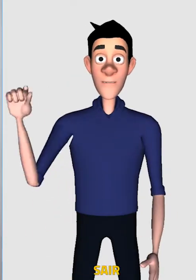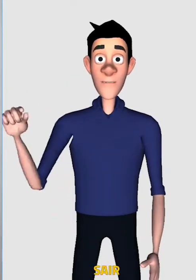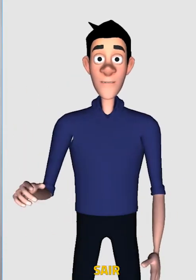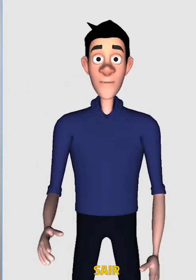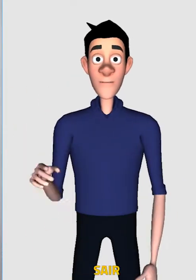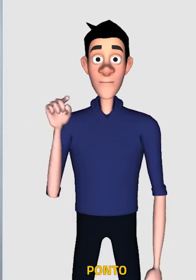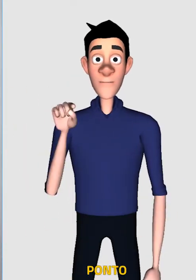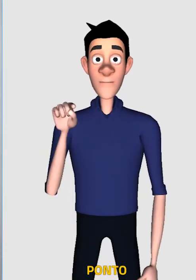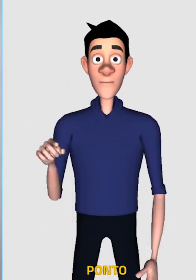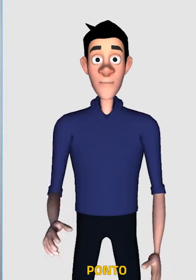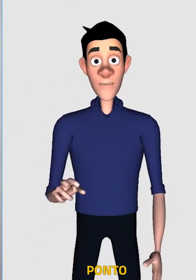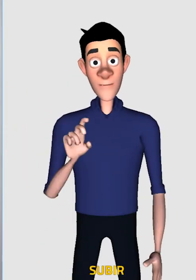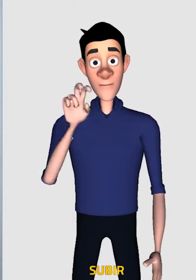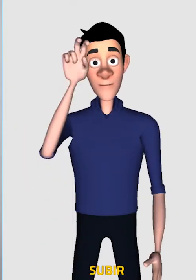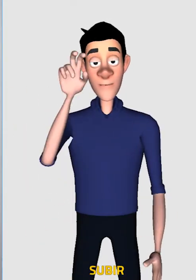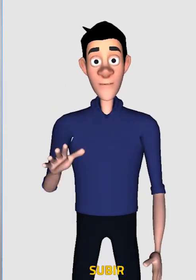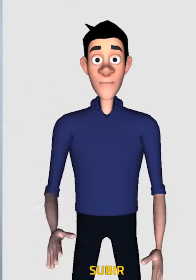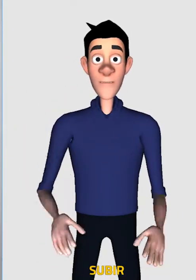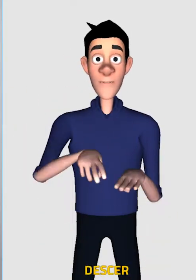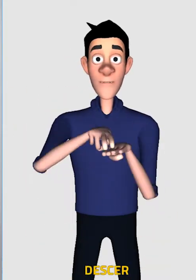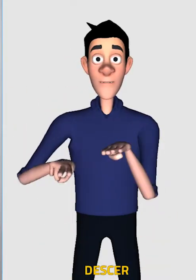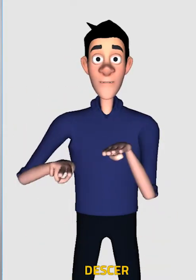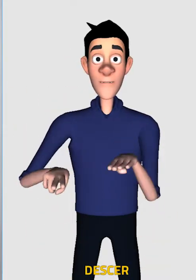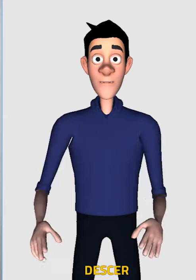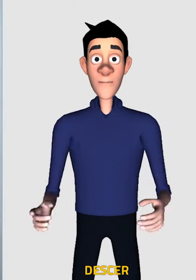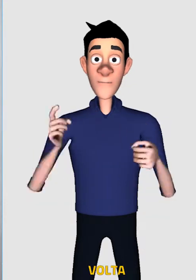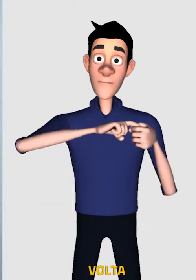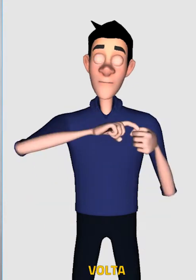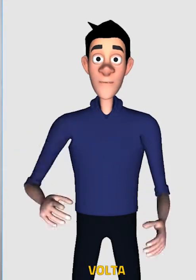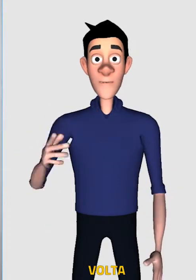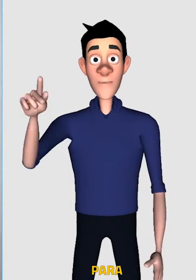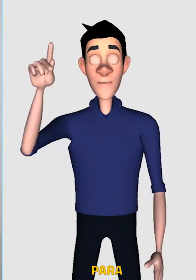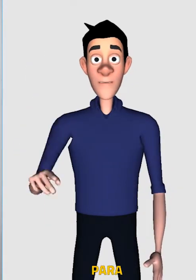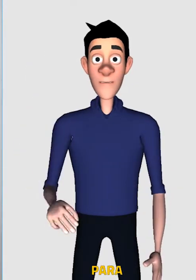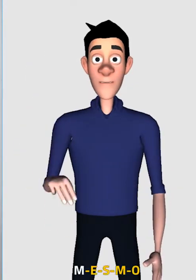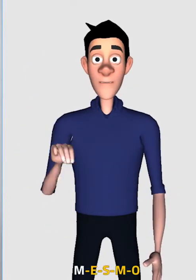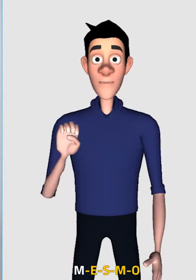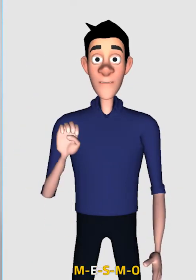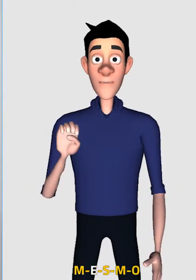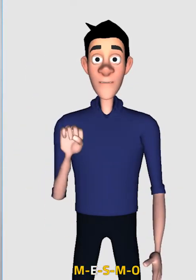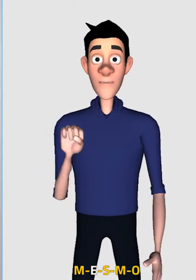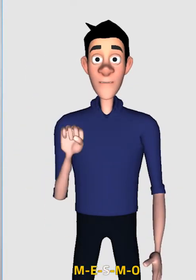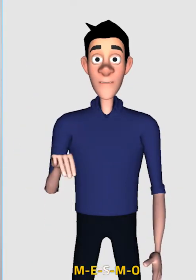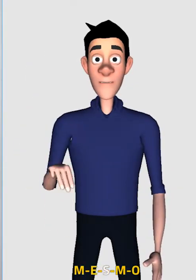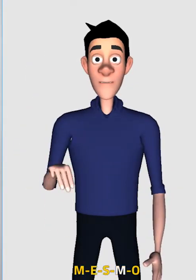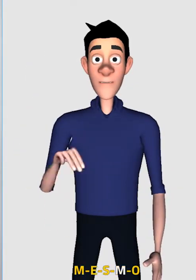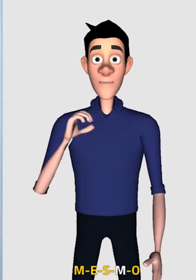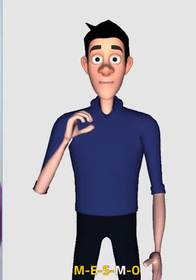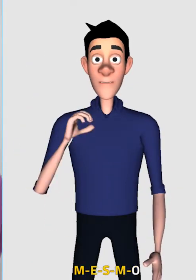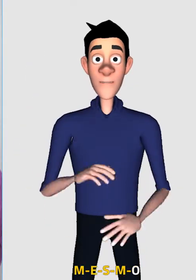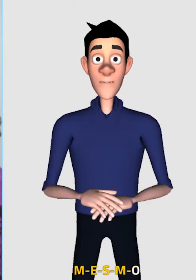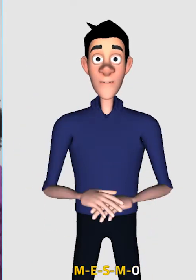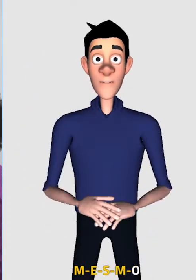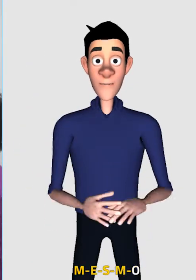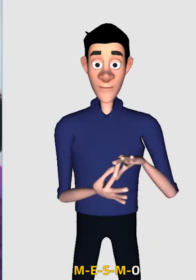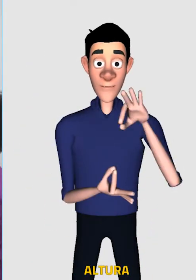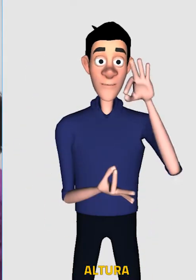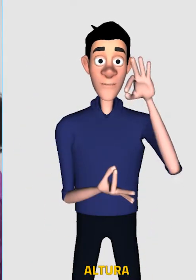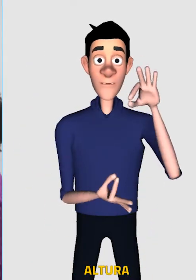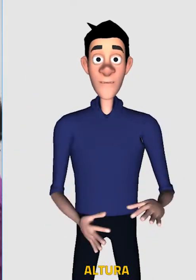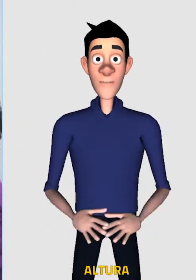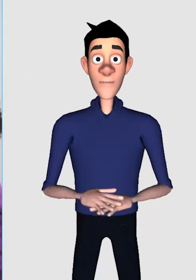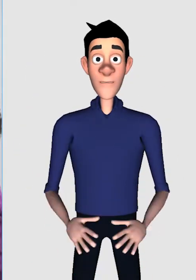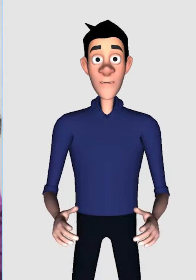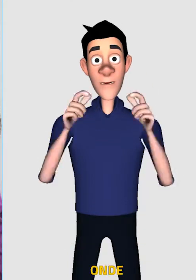que é o tempo, né? Então, lembra lá que a trajetória, ela sai de um ponto, sobe, desce e volta para a